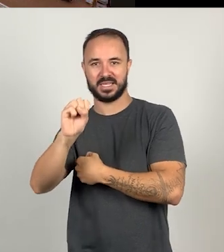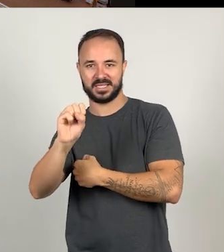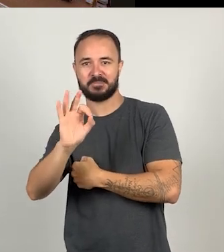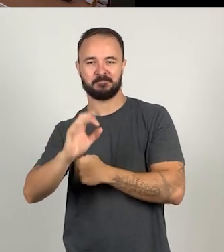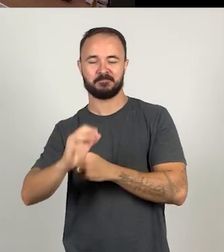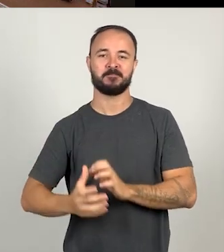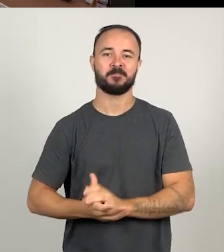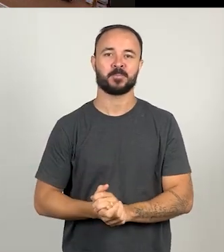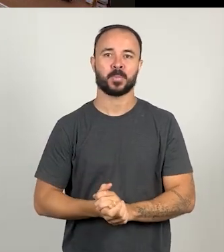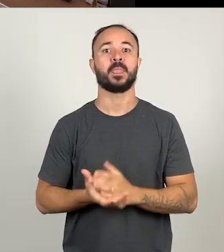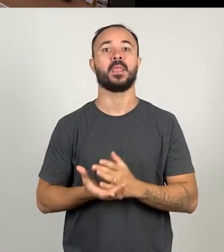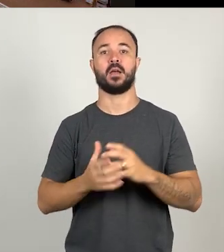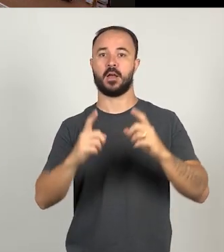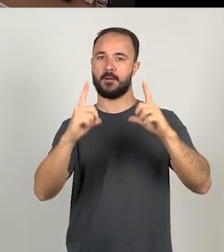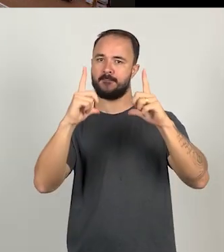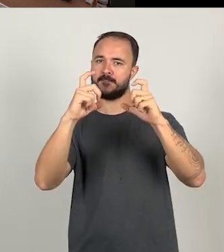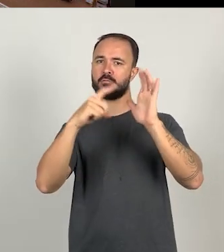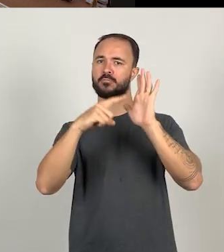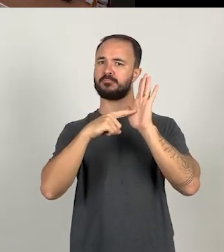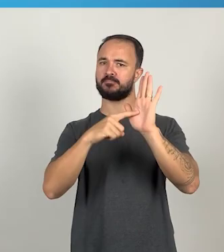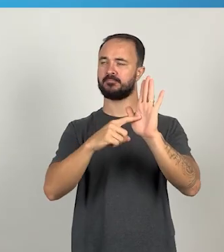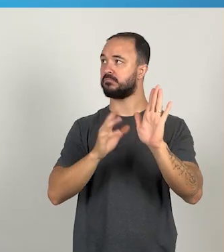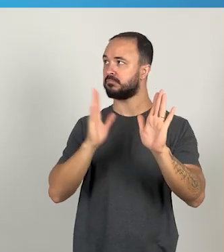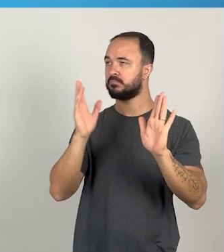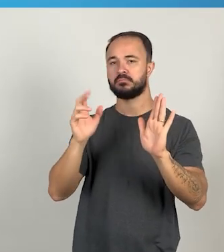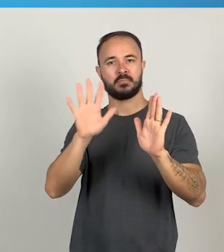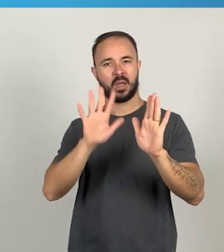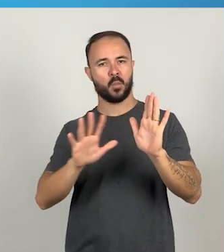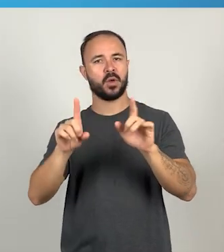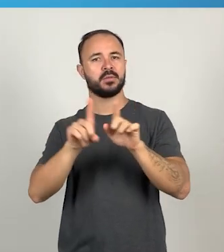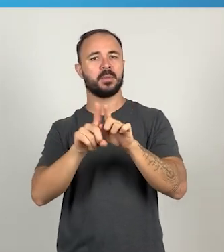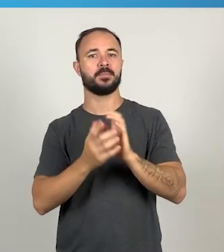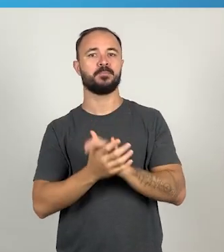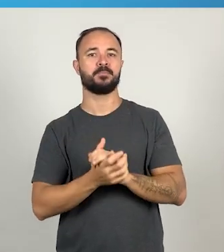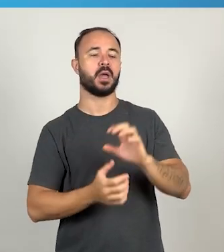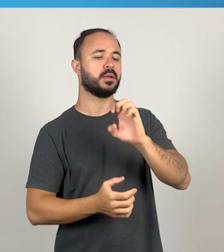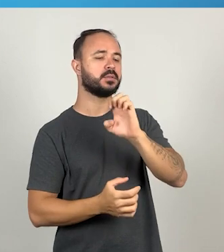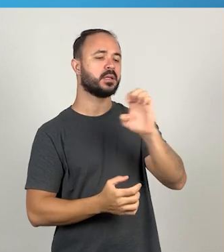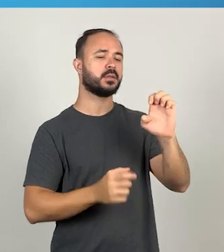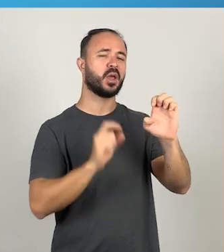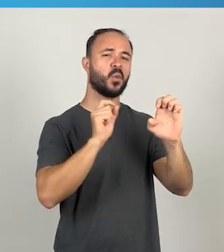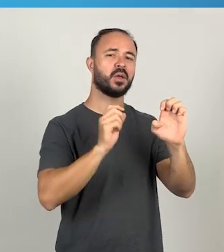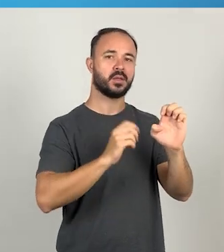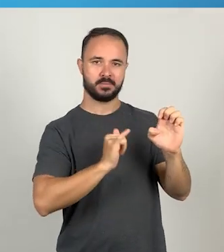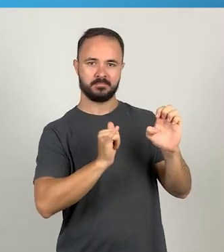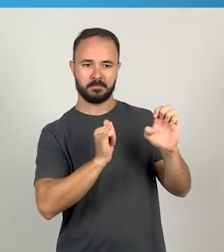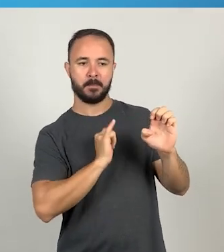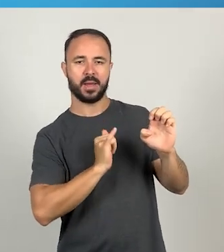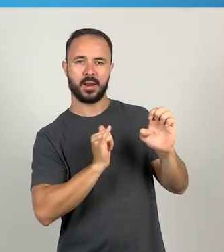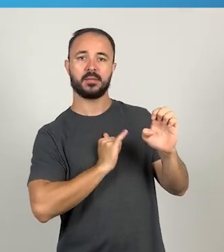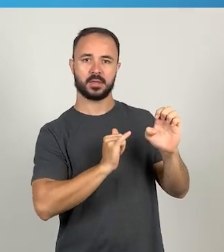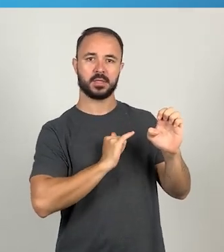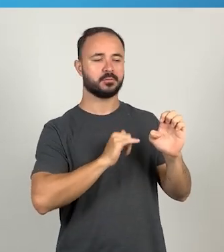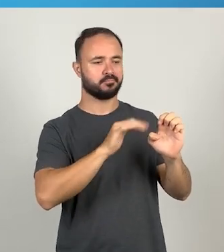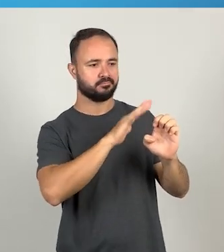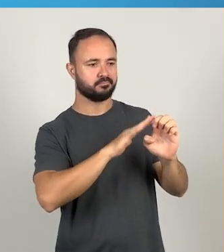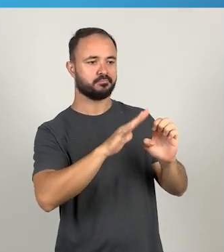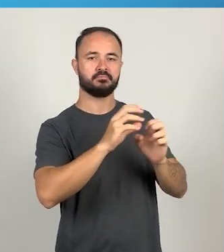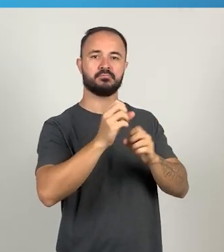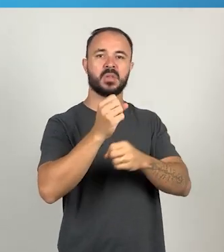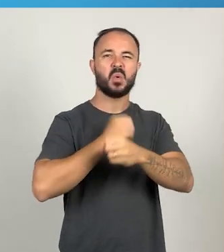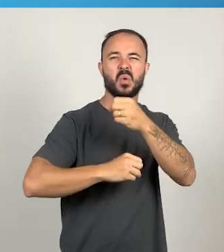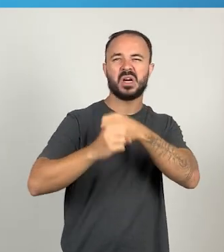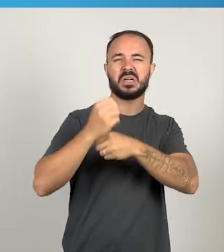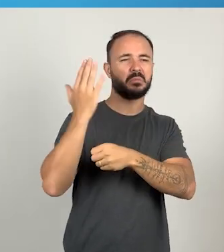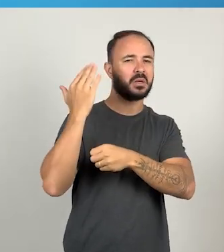imagem que eu trouxe aqui já é mais uma visão oblíqua, tá? Da esquerda a gente vê a cidade de Imperatriz, um trecho dela, na década de